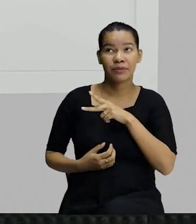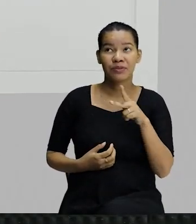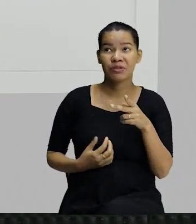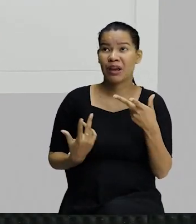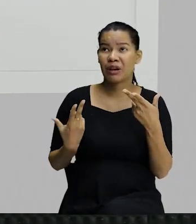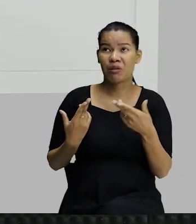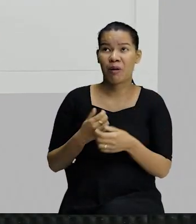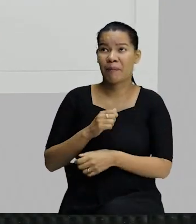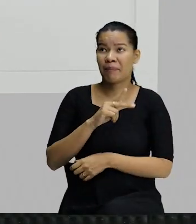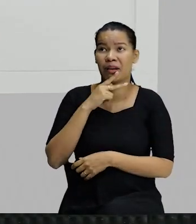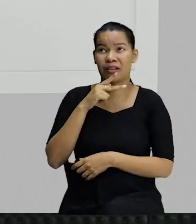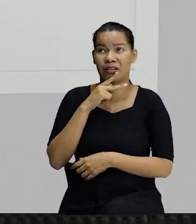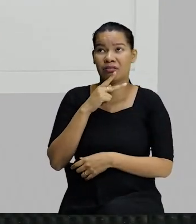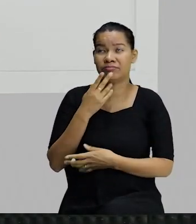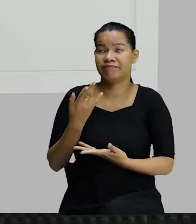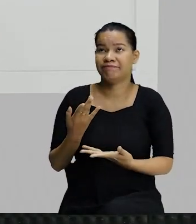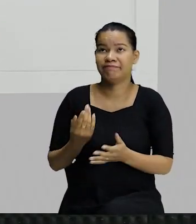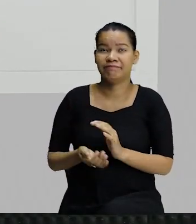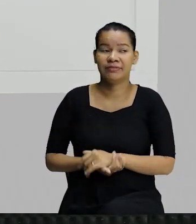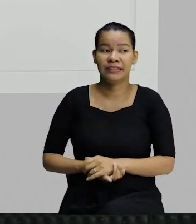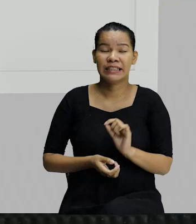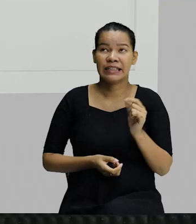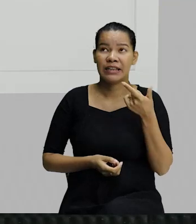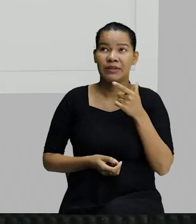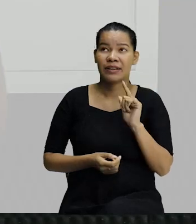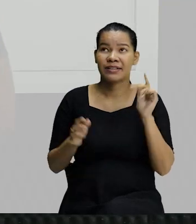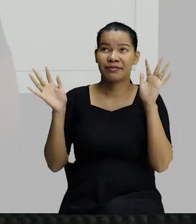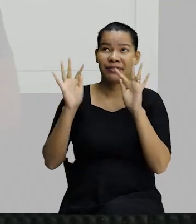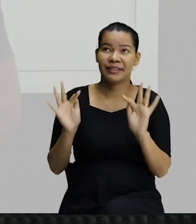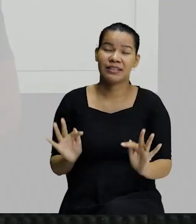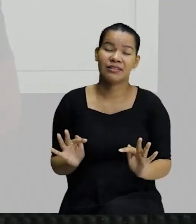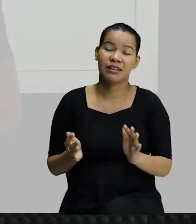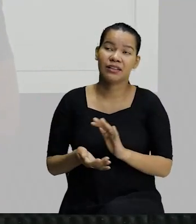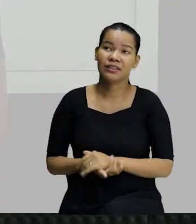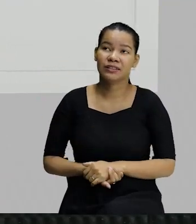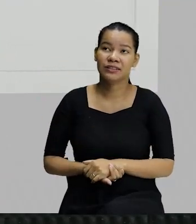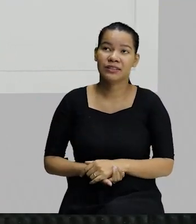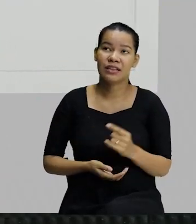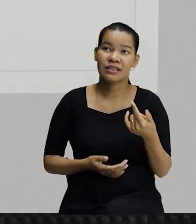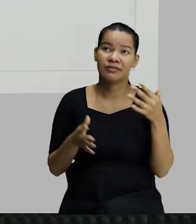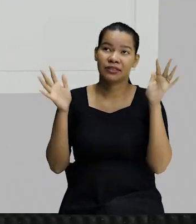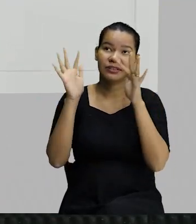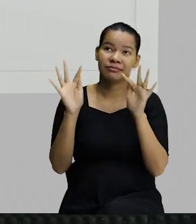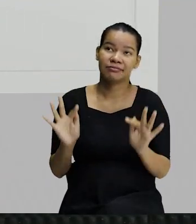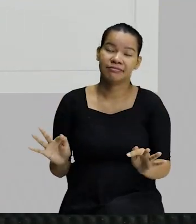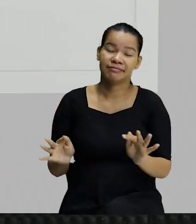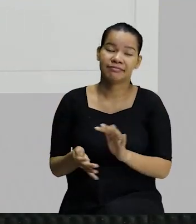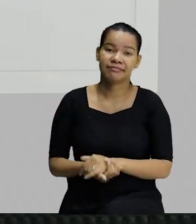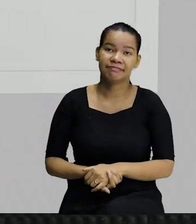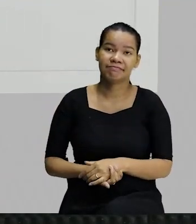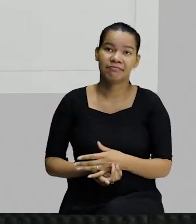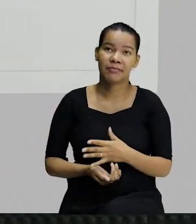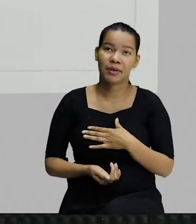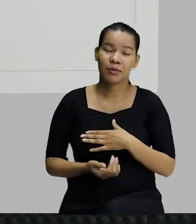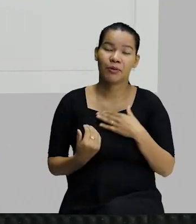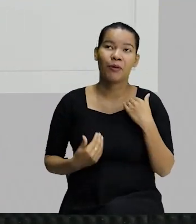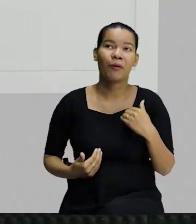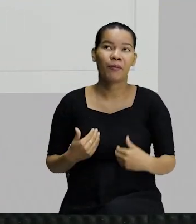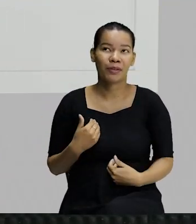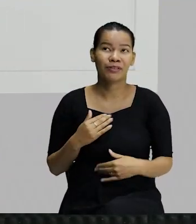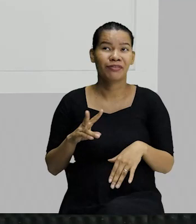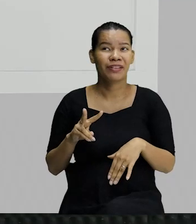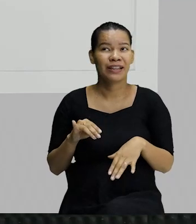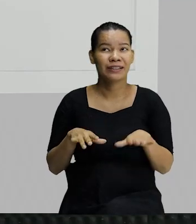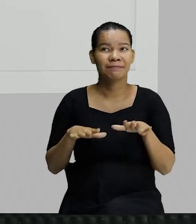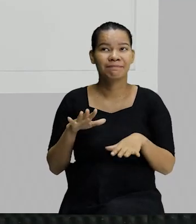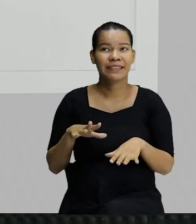Platão, não tá não? Tá igual a Sócrates, porque alcança a felicidade, tá? Essa felicidade do meu comportamento vai depender